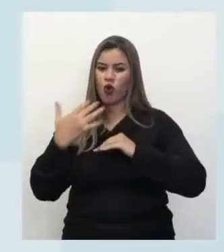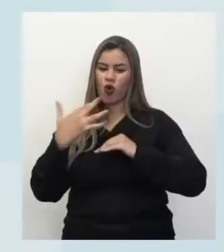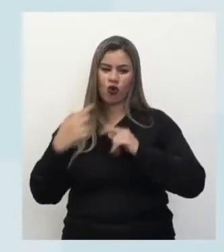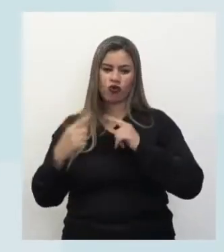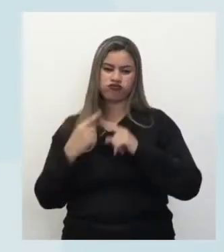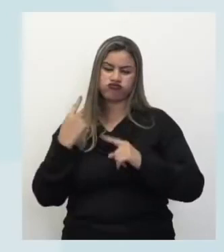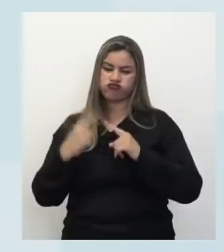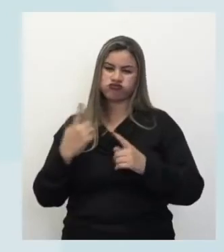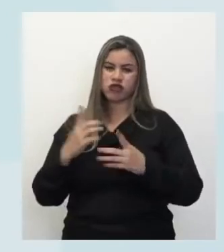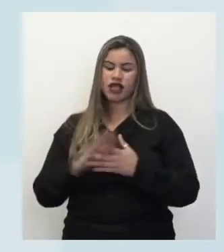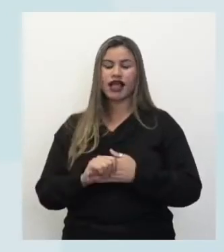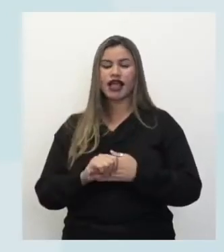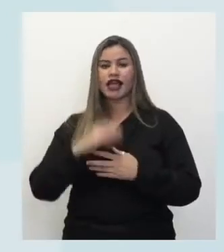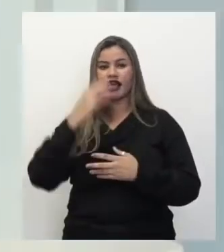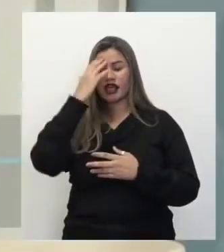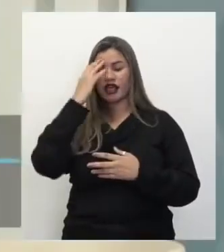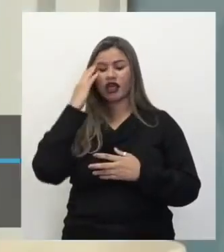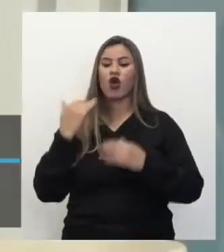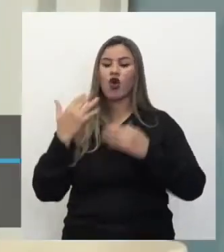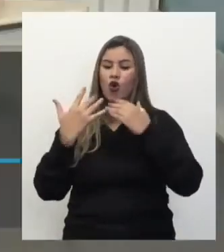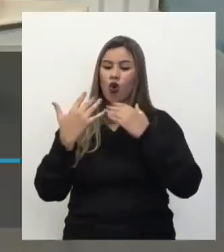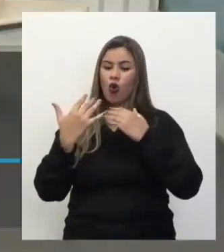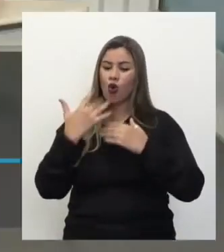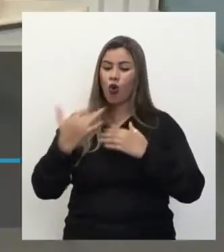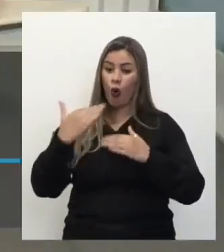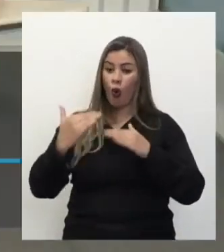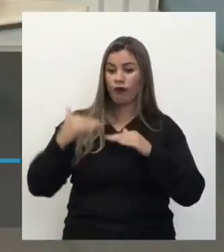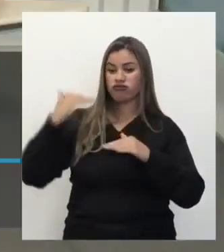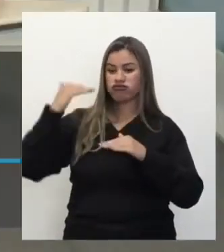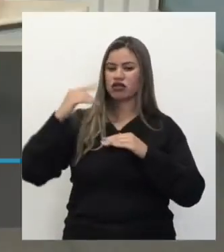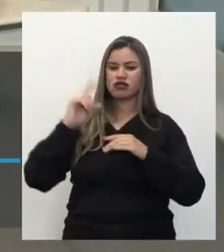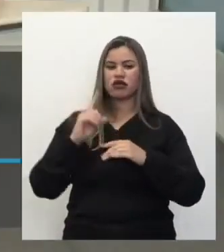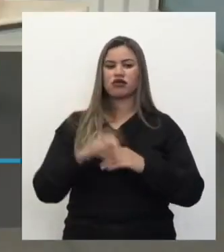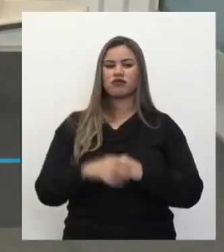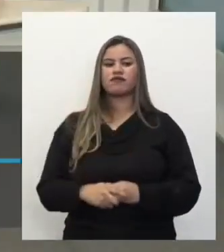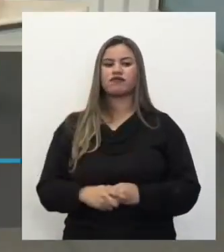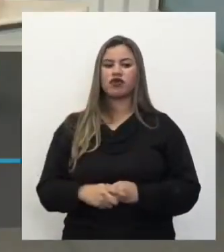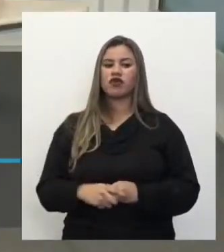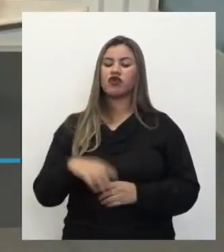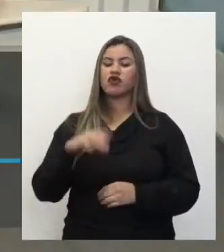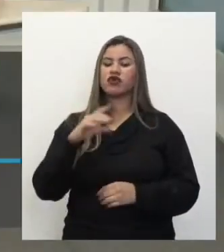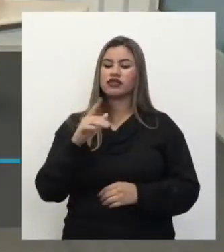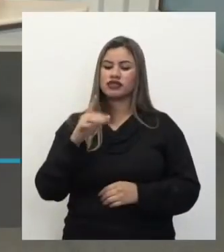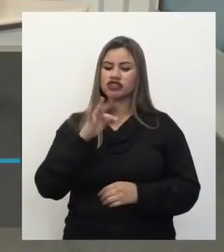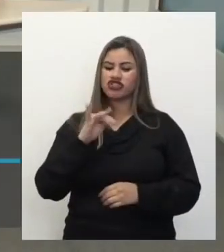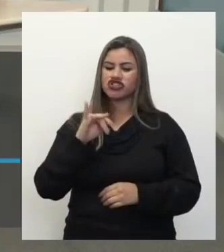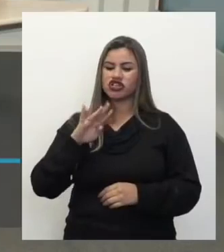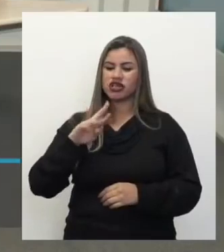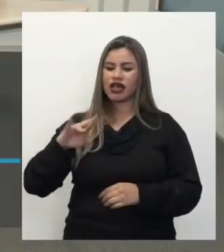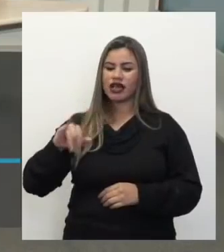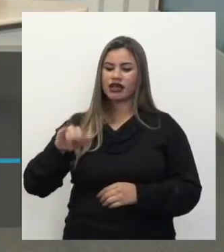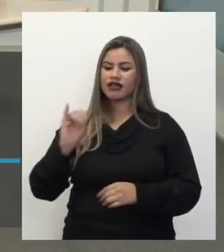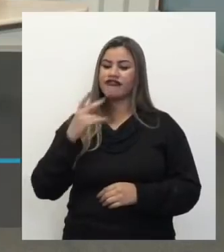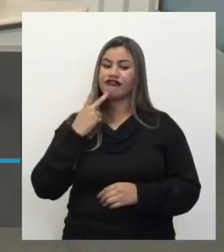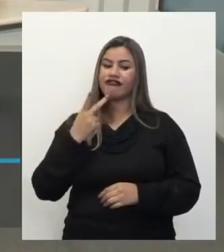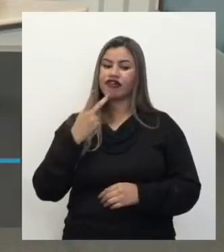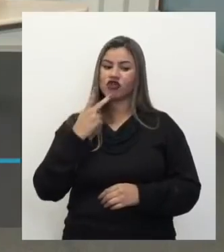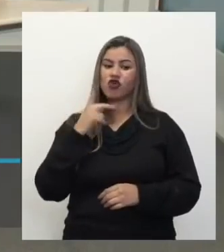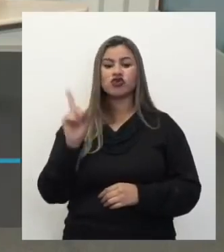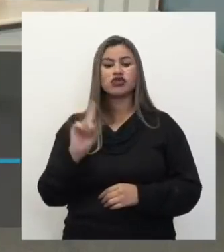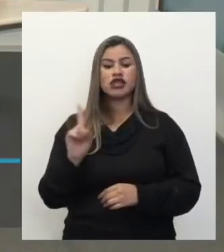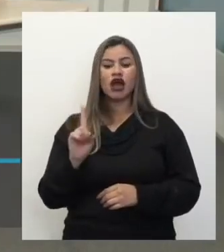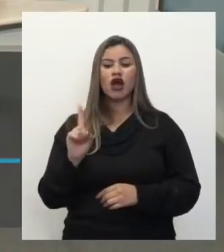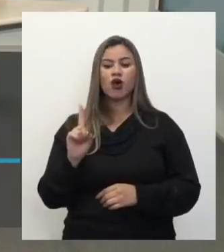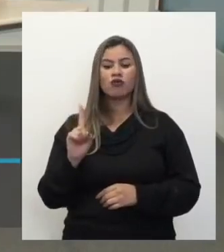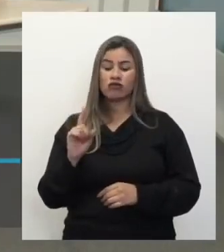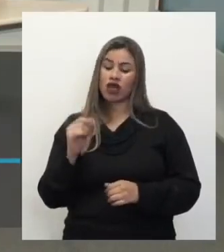somos muito importante. Aí o Thierry falou aqui que não. Eu queria saber por que não. Porque você não é obrigado a achar que ele é